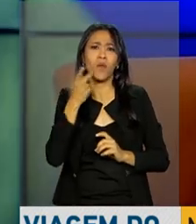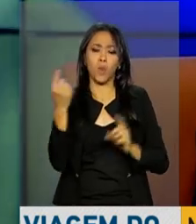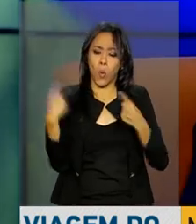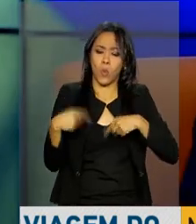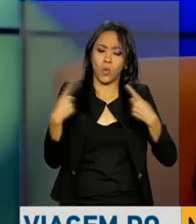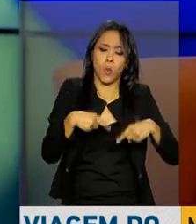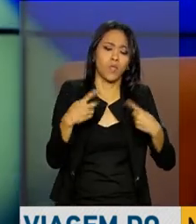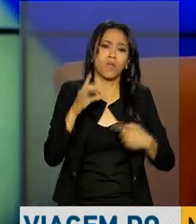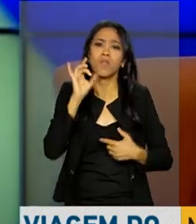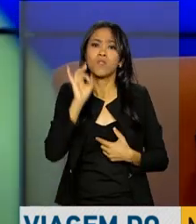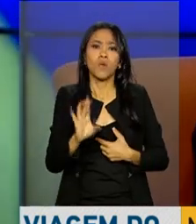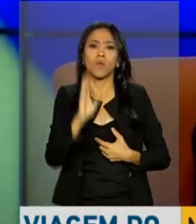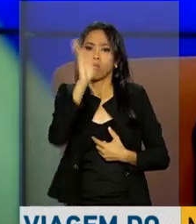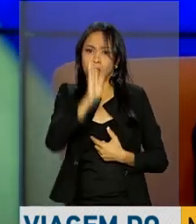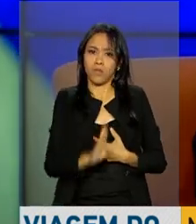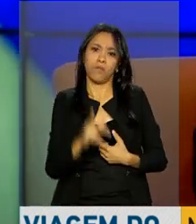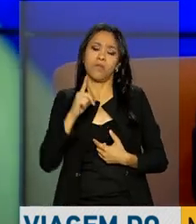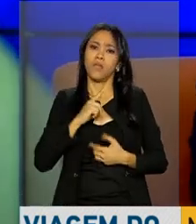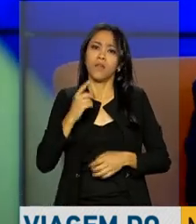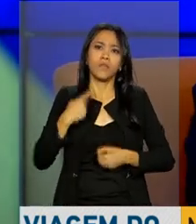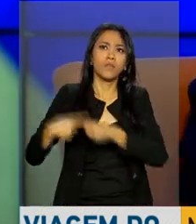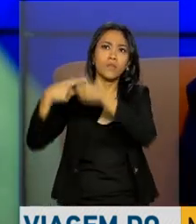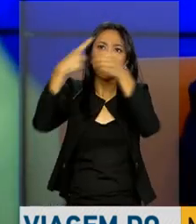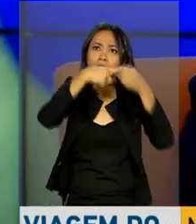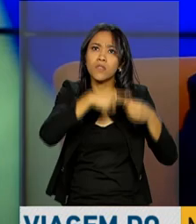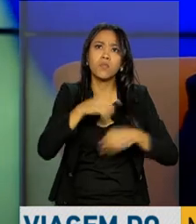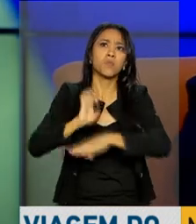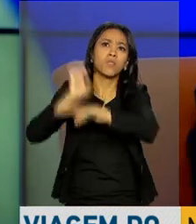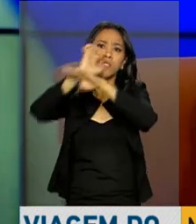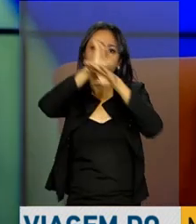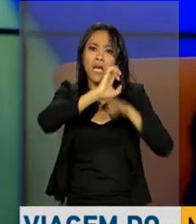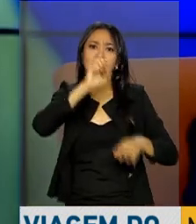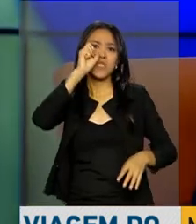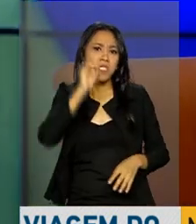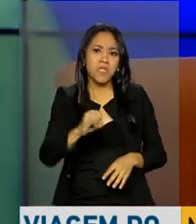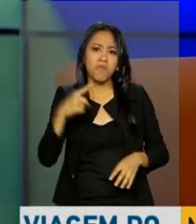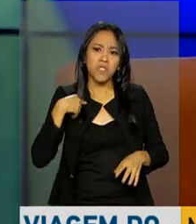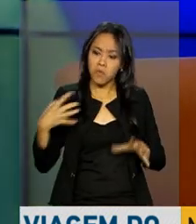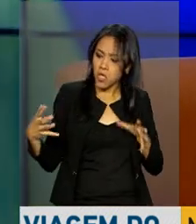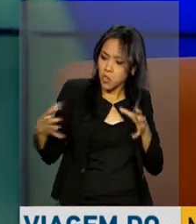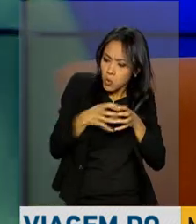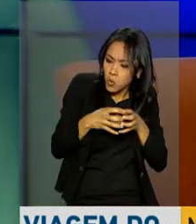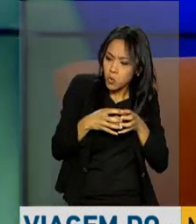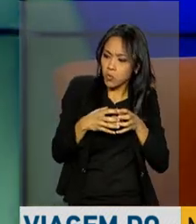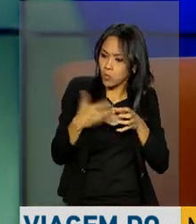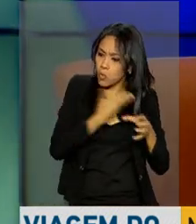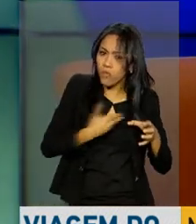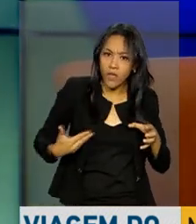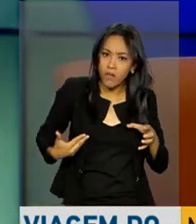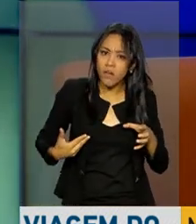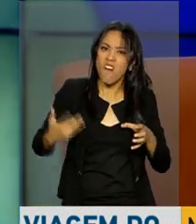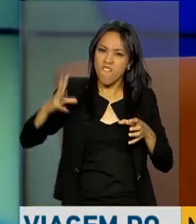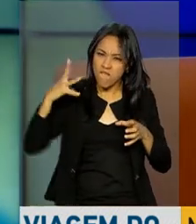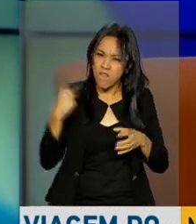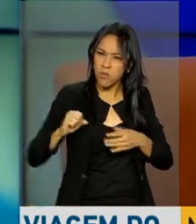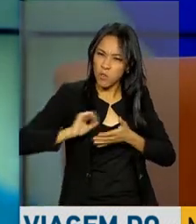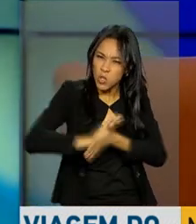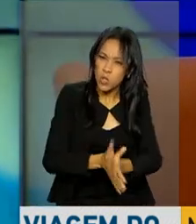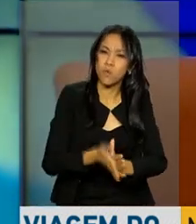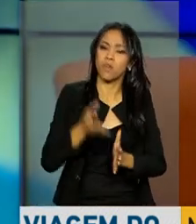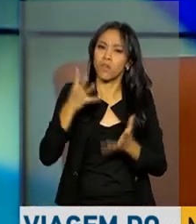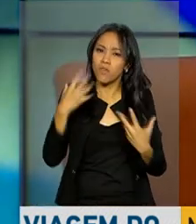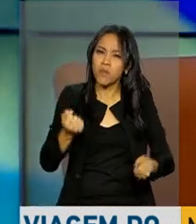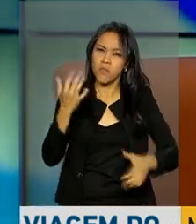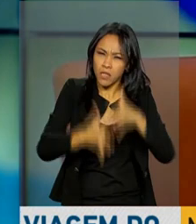é na União, no Estado, nos municípios, né? Ela tem essa concepção. Se você não está no governo, você tem que destruir o governo. E não é essa a concepção e